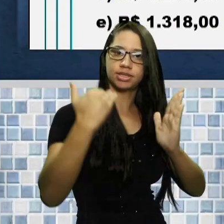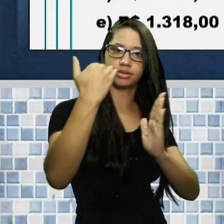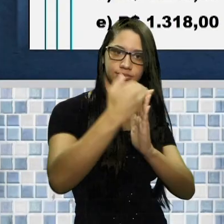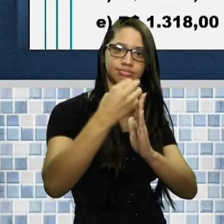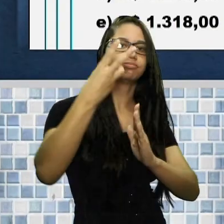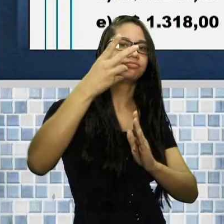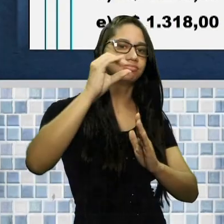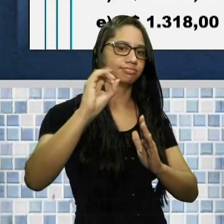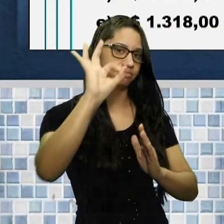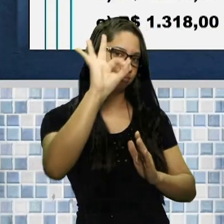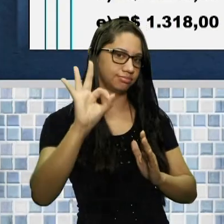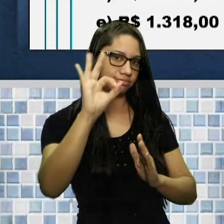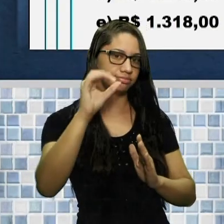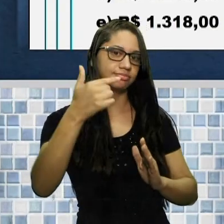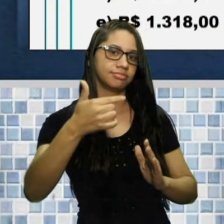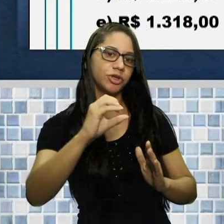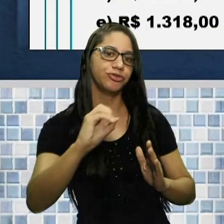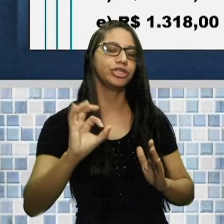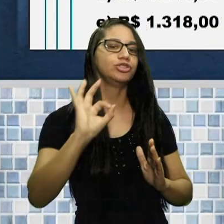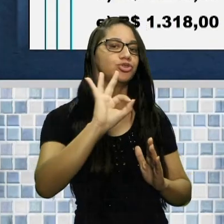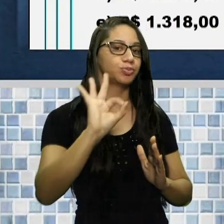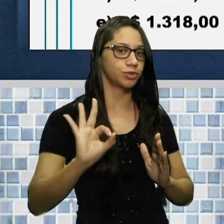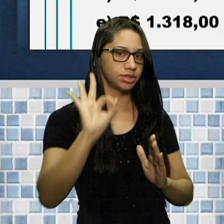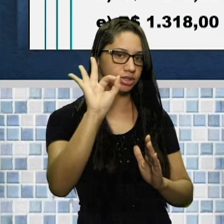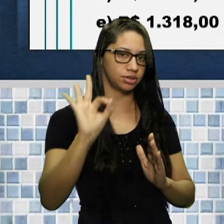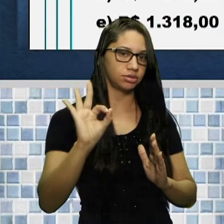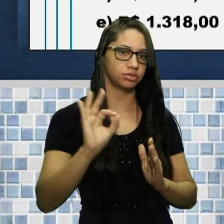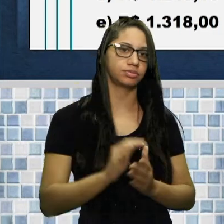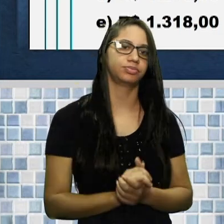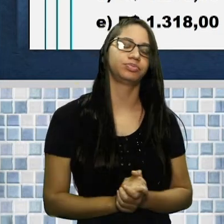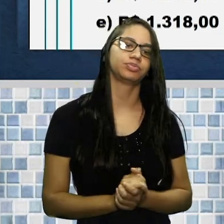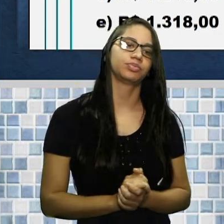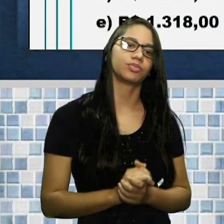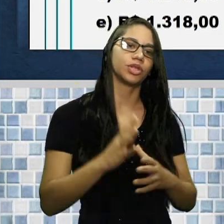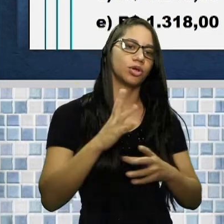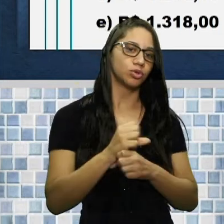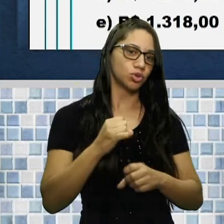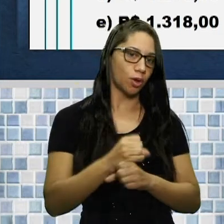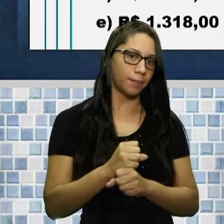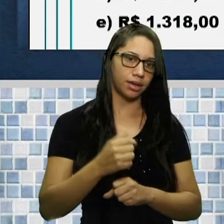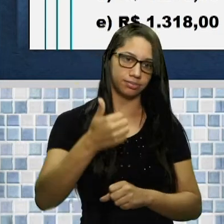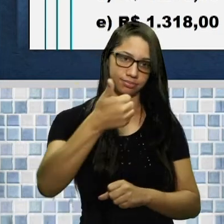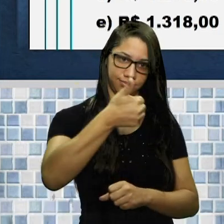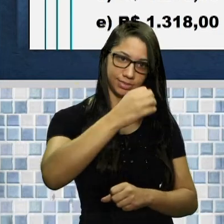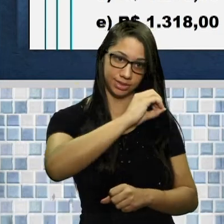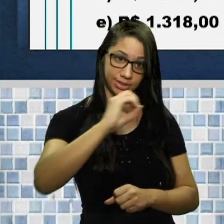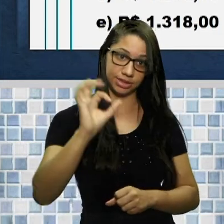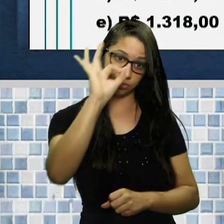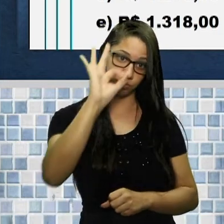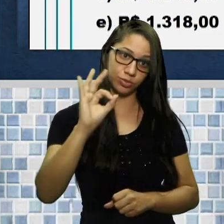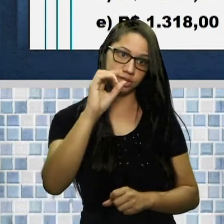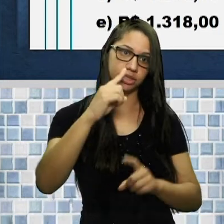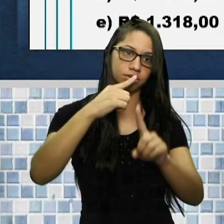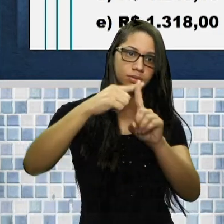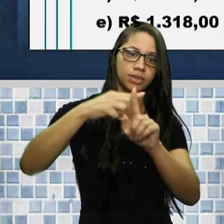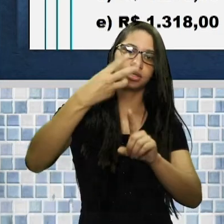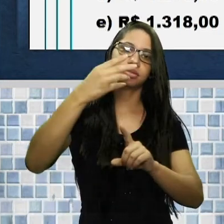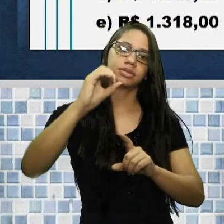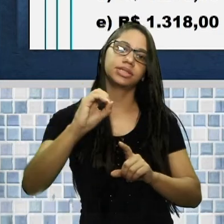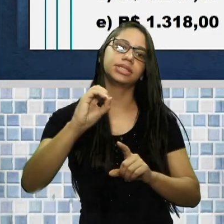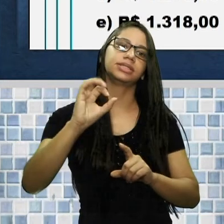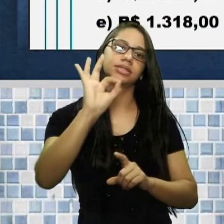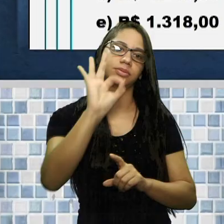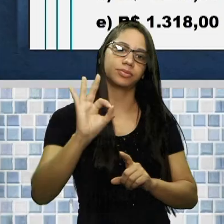acréscimo de 30% e um acréscimo de 20%. Então, devemos somar ao 100. 100% mais 30%